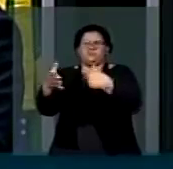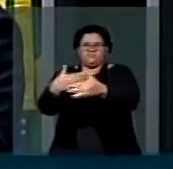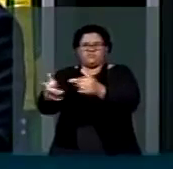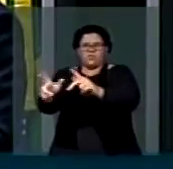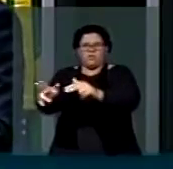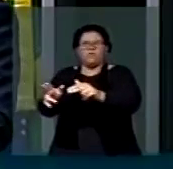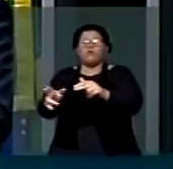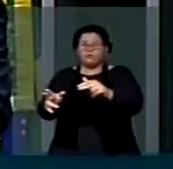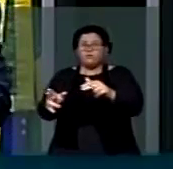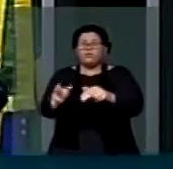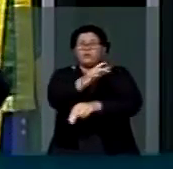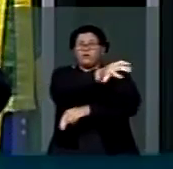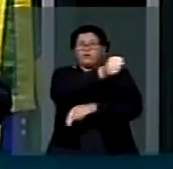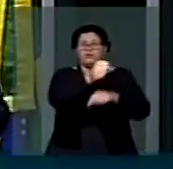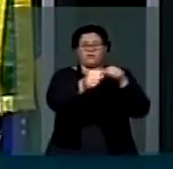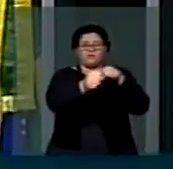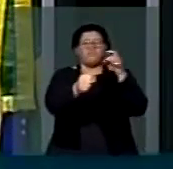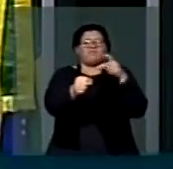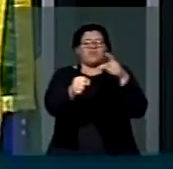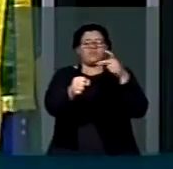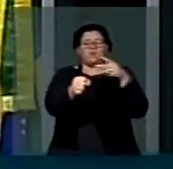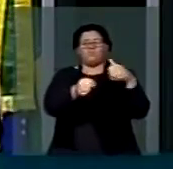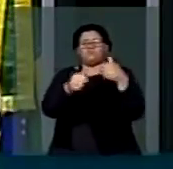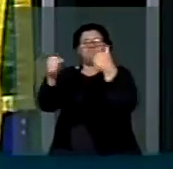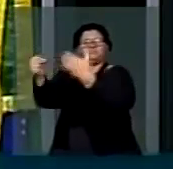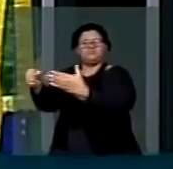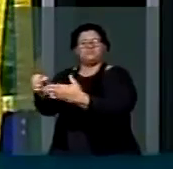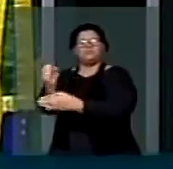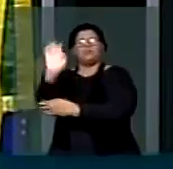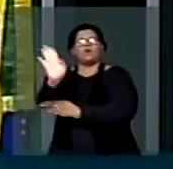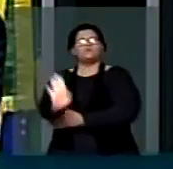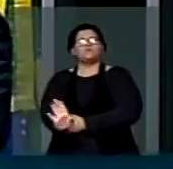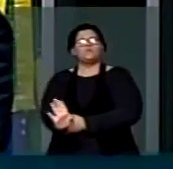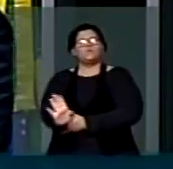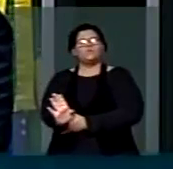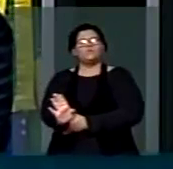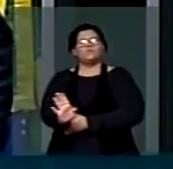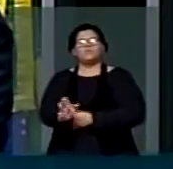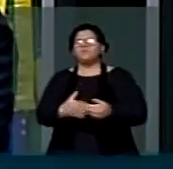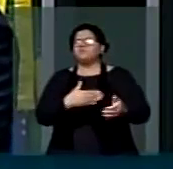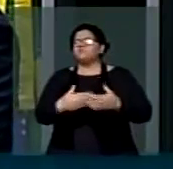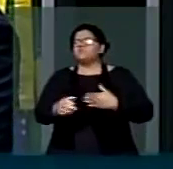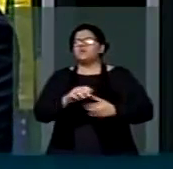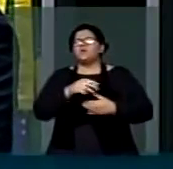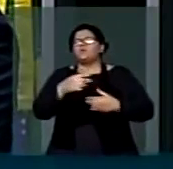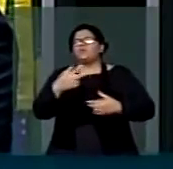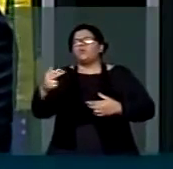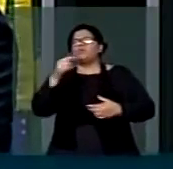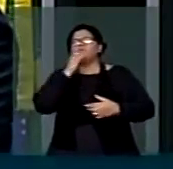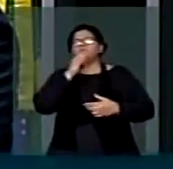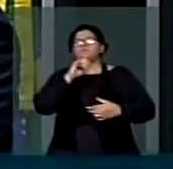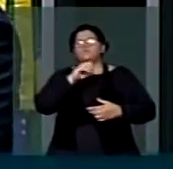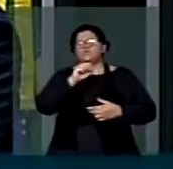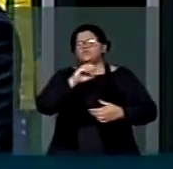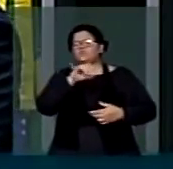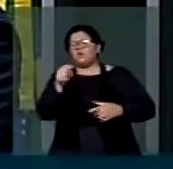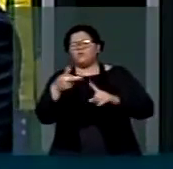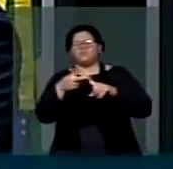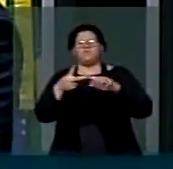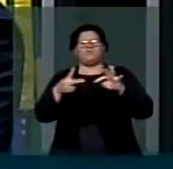disponibilizada como uma commodity, como um grão de soja, como uma barra de ferro.